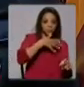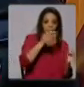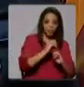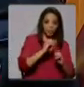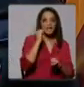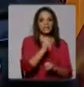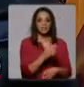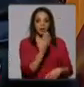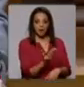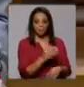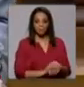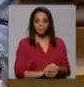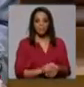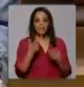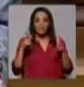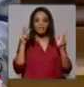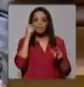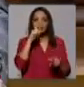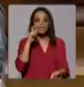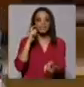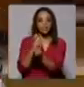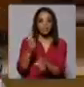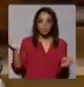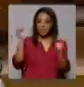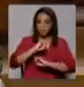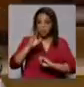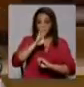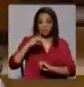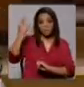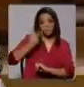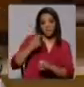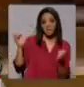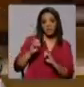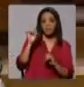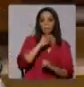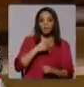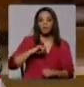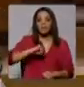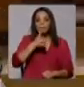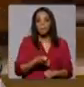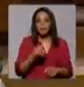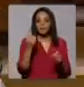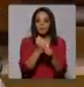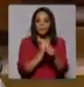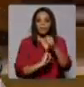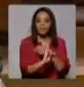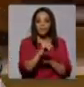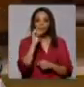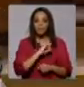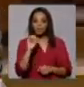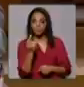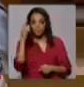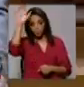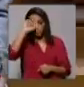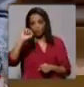crime. Ninguém escapa a esta exigência e quem não cumprir pode perder o seu mandato, pode ser mesmo um